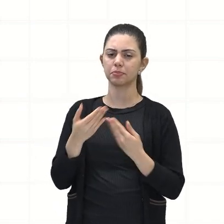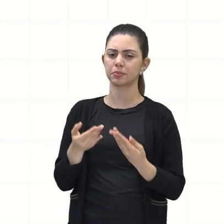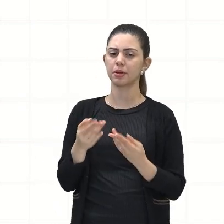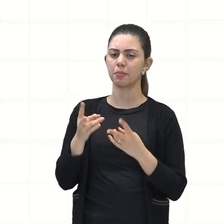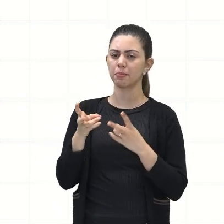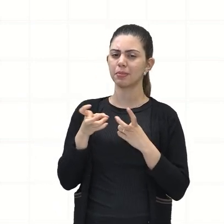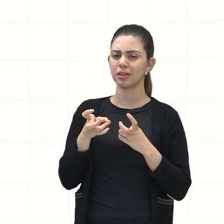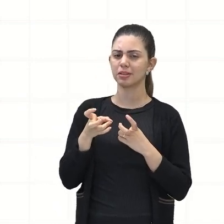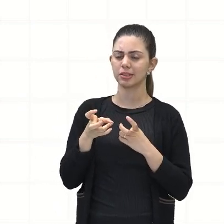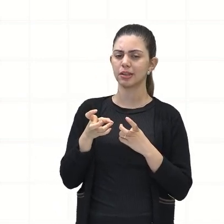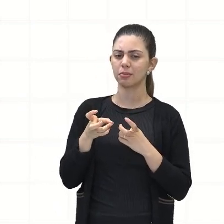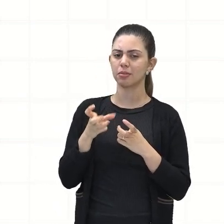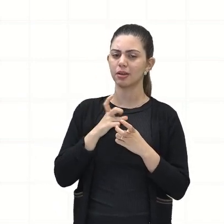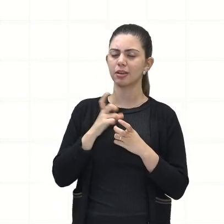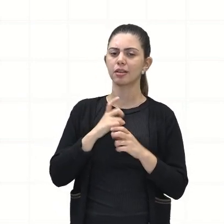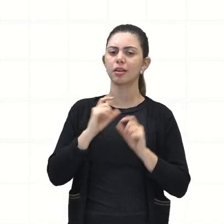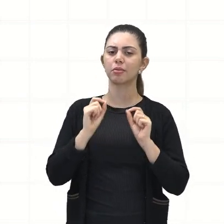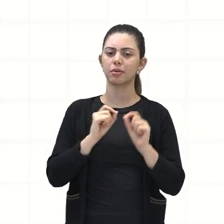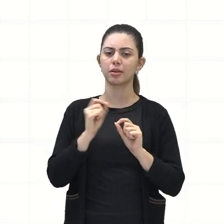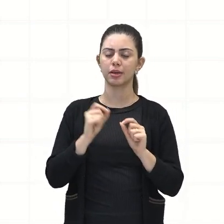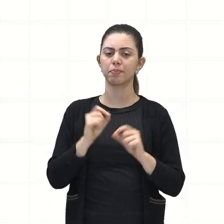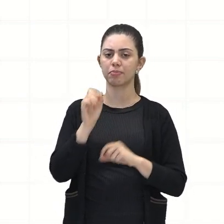título